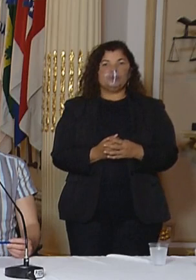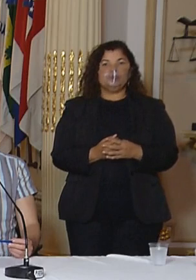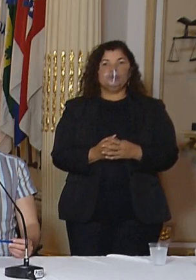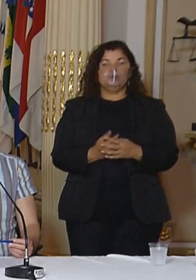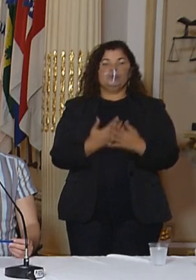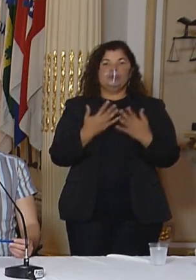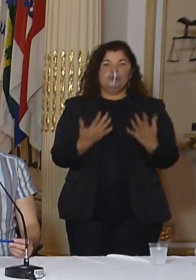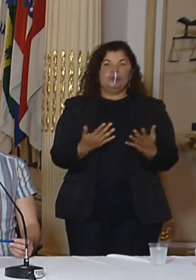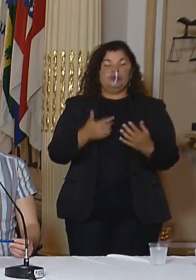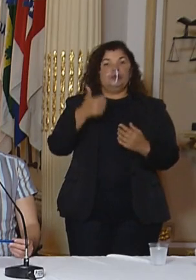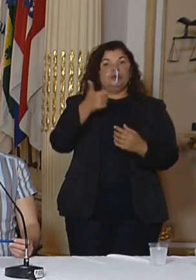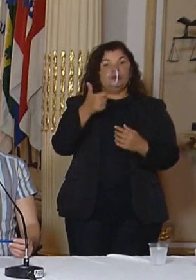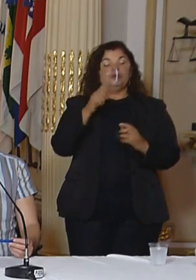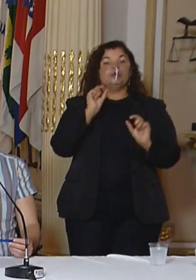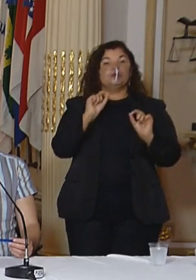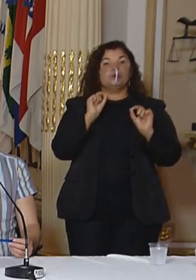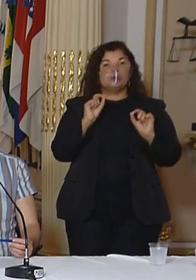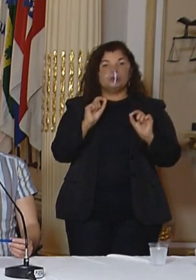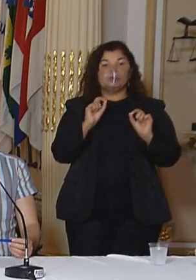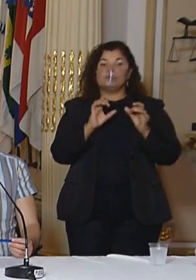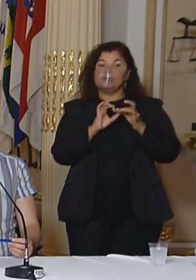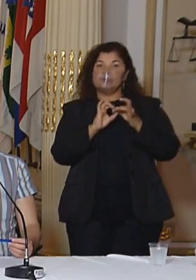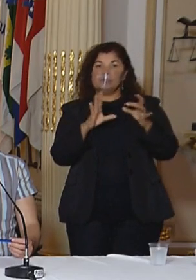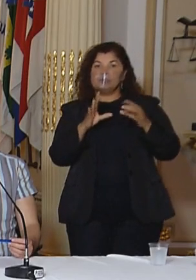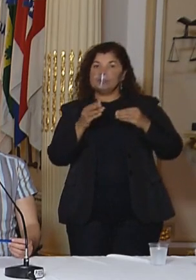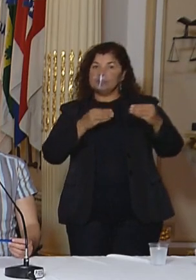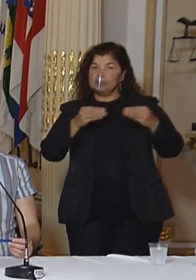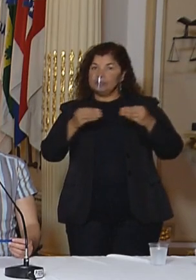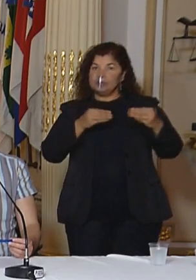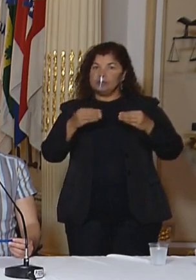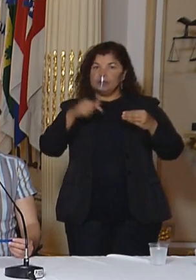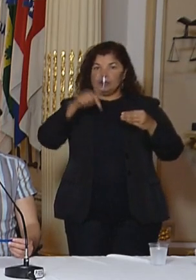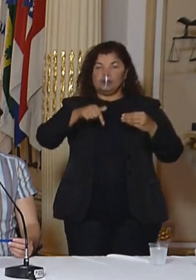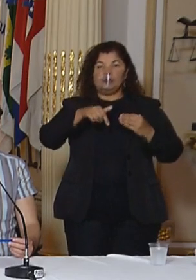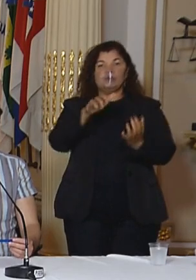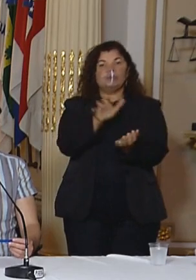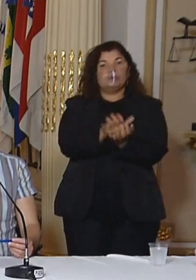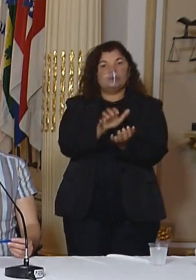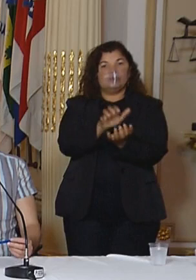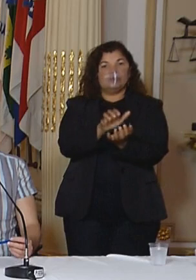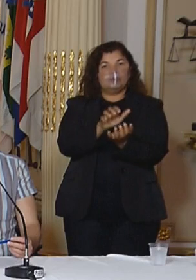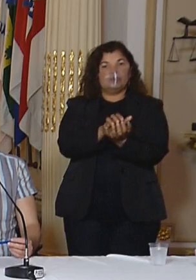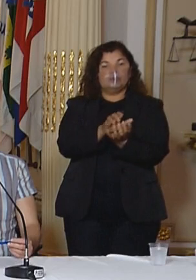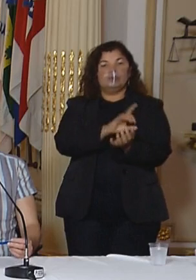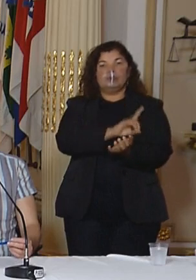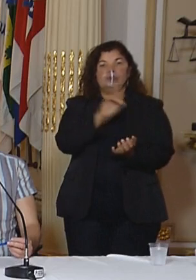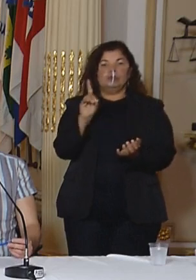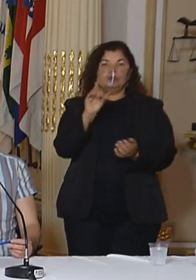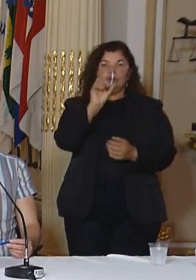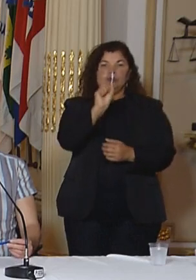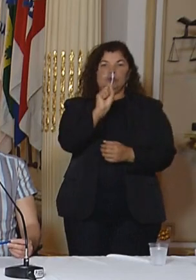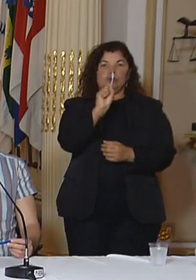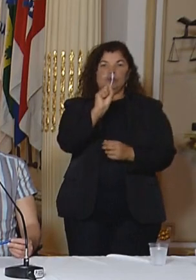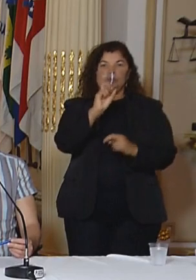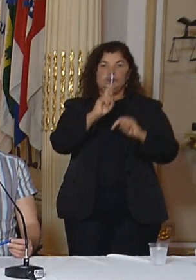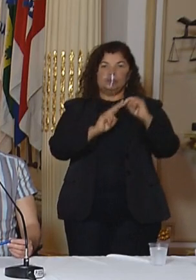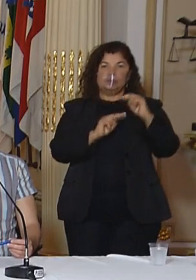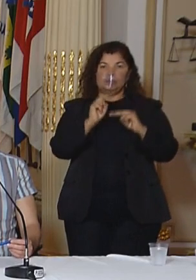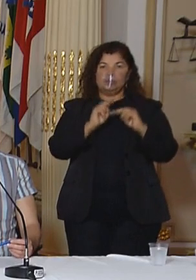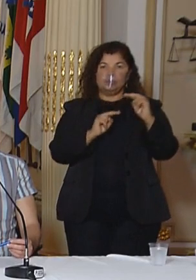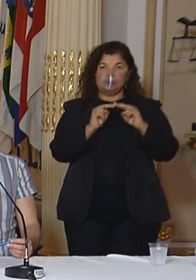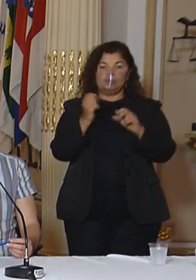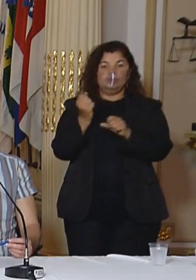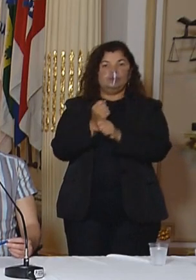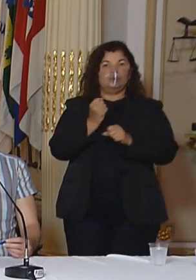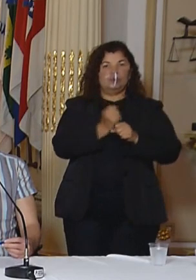A primeira flexibilização que teremos aqui em Pernambuco será no dia 8 de junho, com a construção